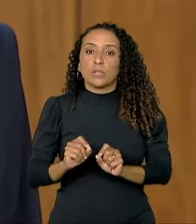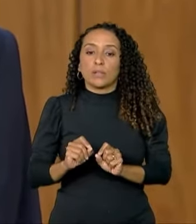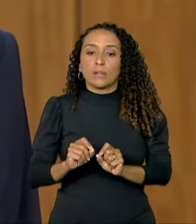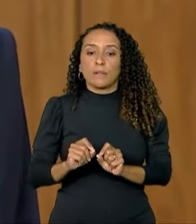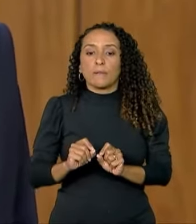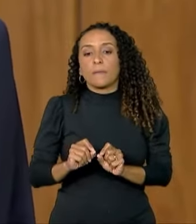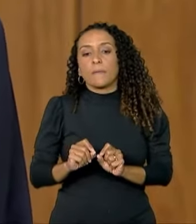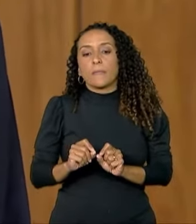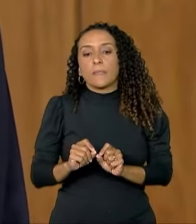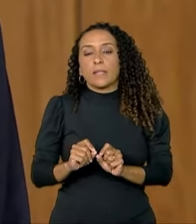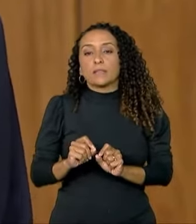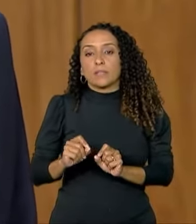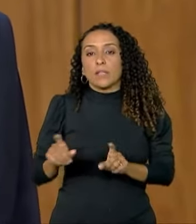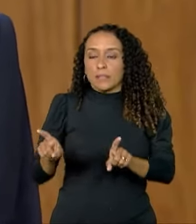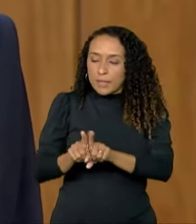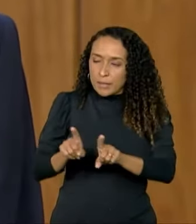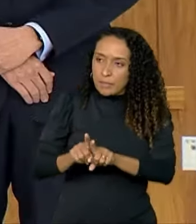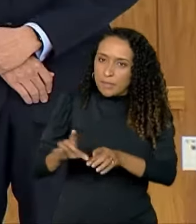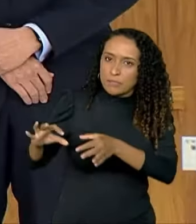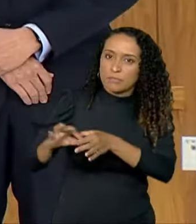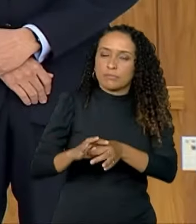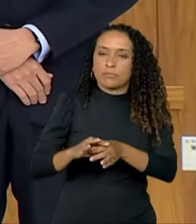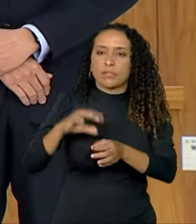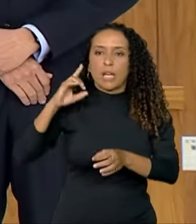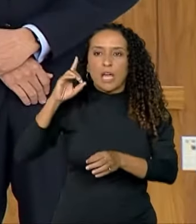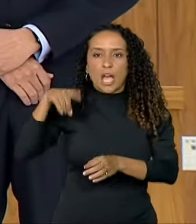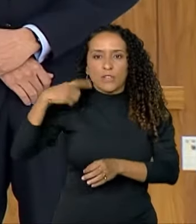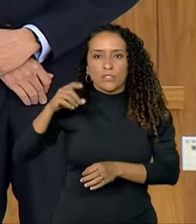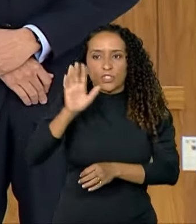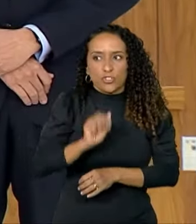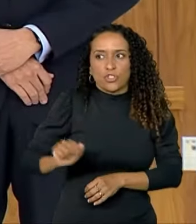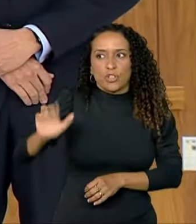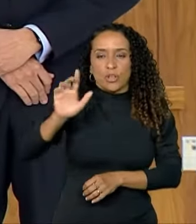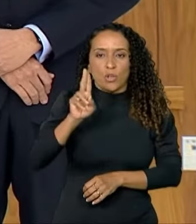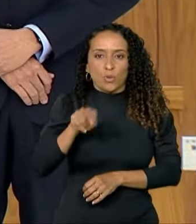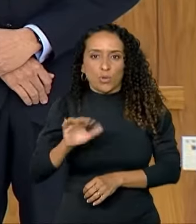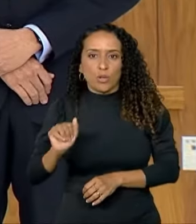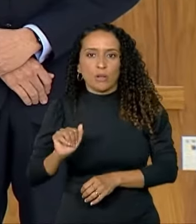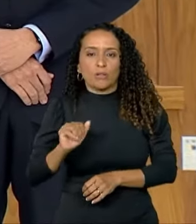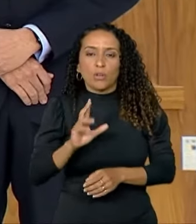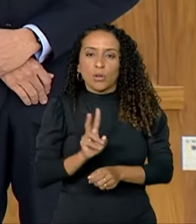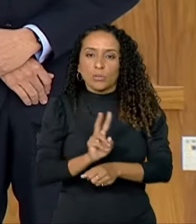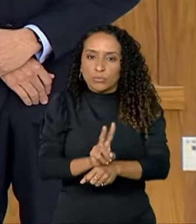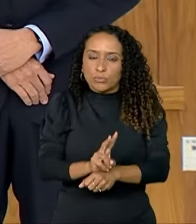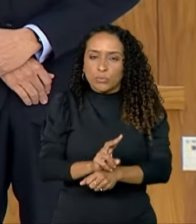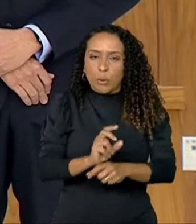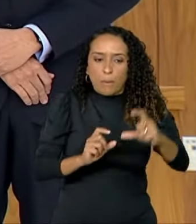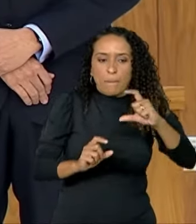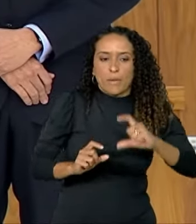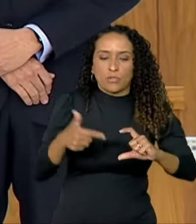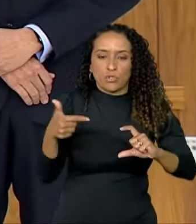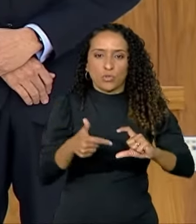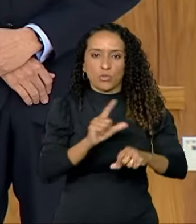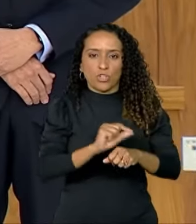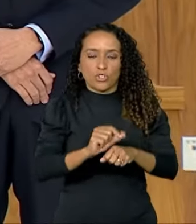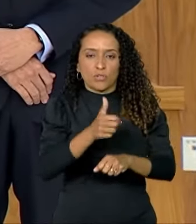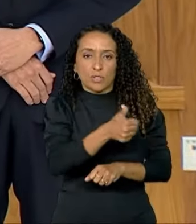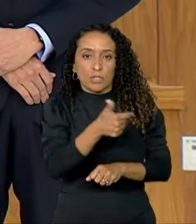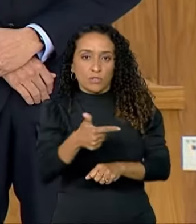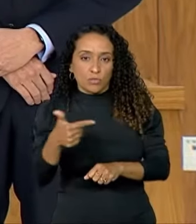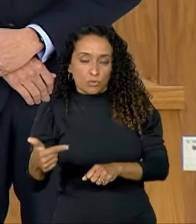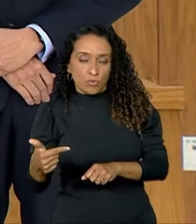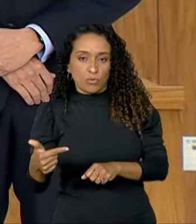beneplácito da Advocacia Geral da União, nós preservamos o parágrafo 2º do artigo